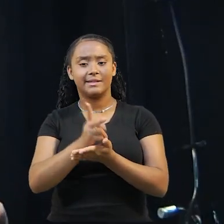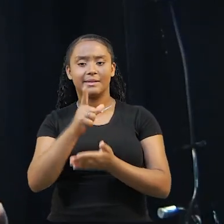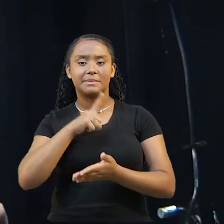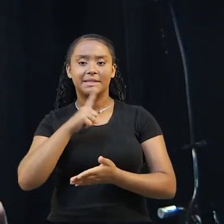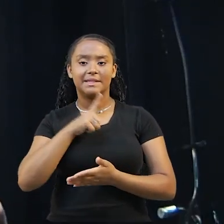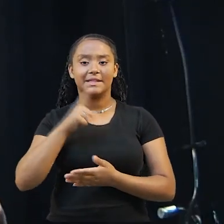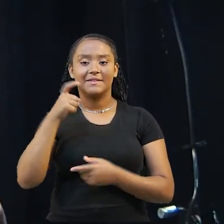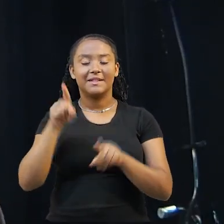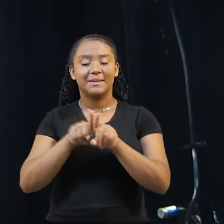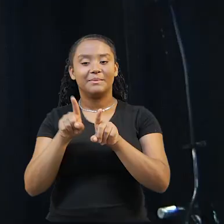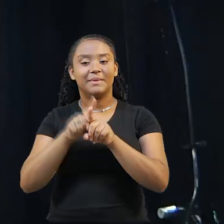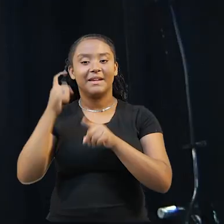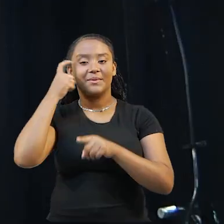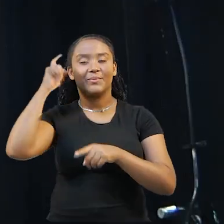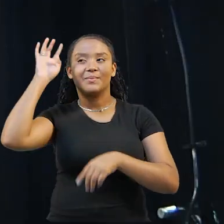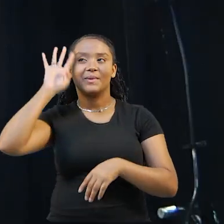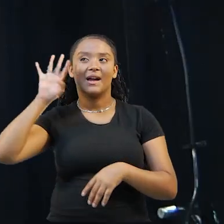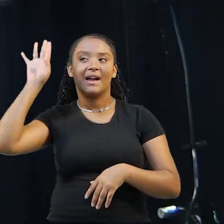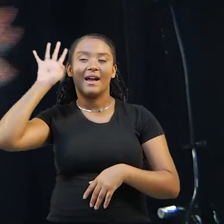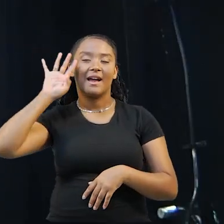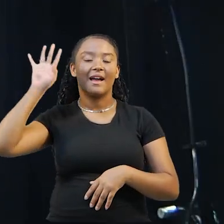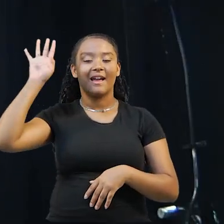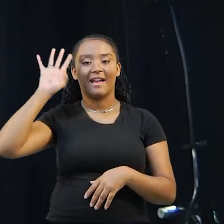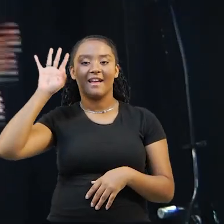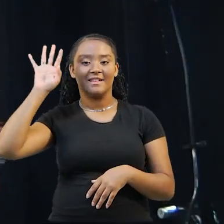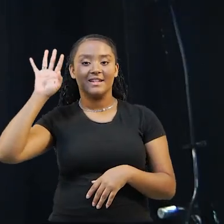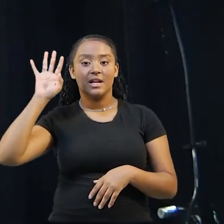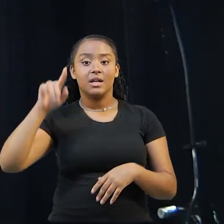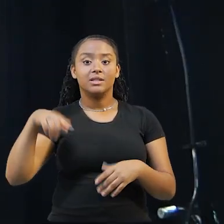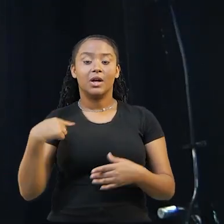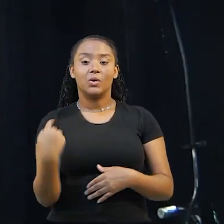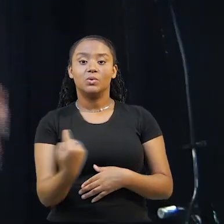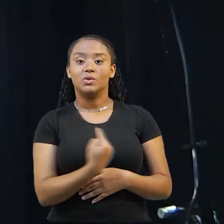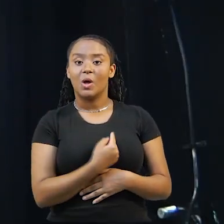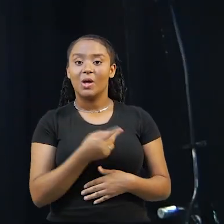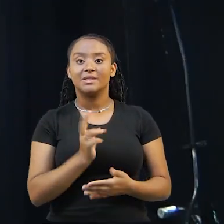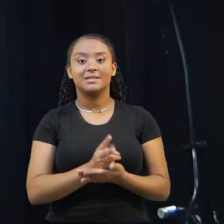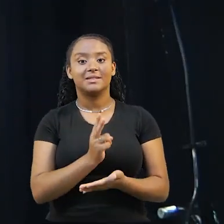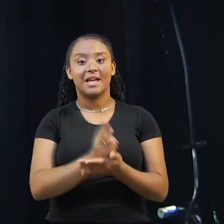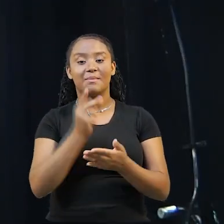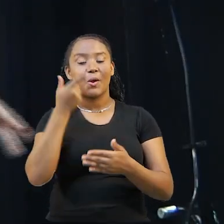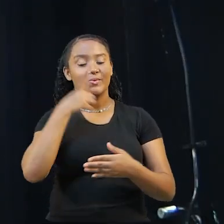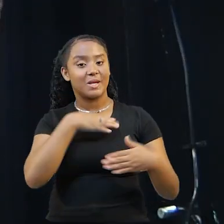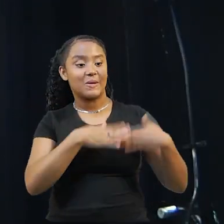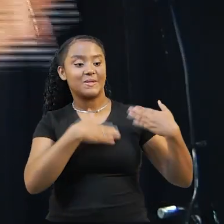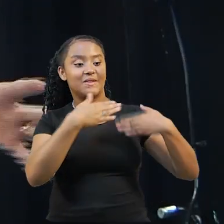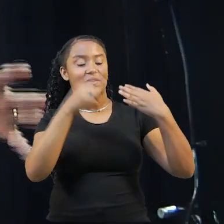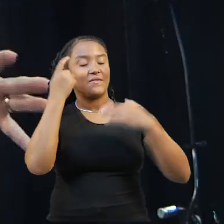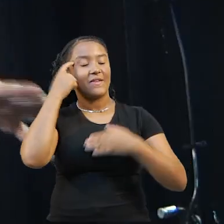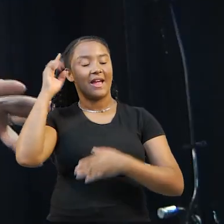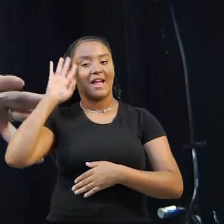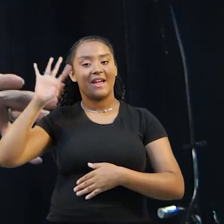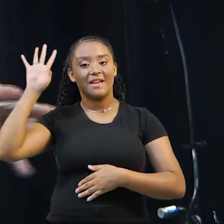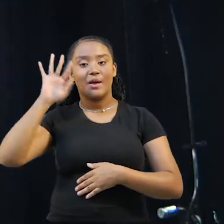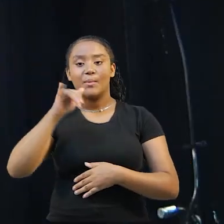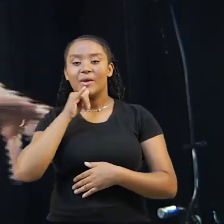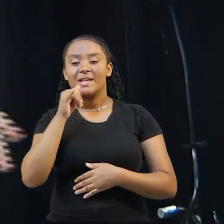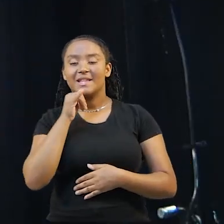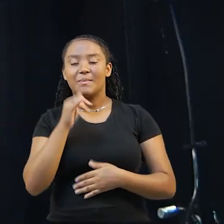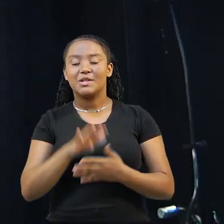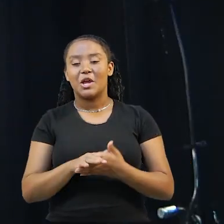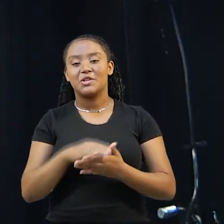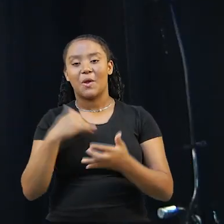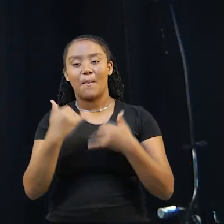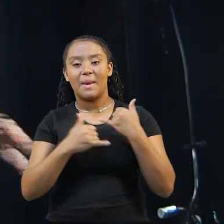questão lúdica também. Né? Então, a gente sempre desenvolveu muito a imaginação, a criatividade. Então, a gente brincava com cabaninha em casa,